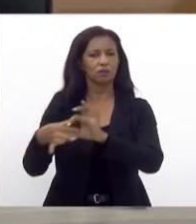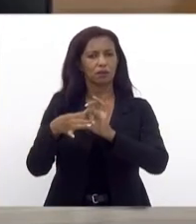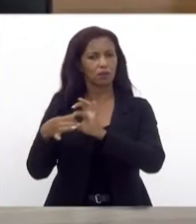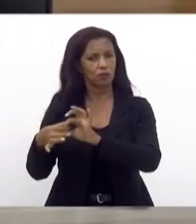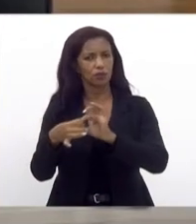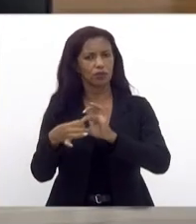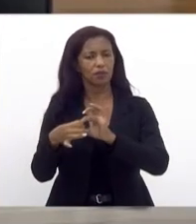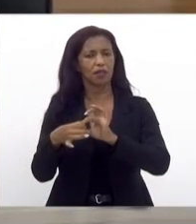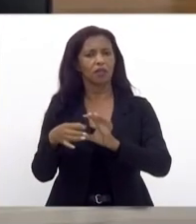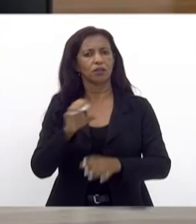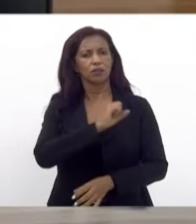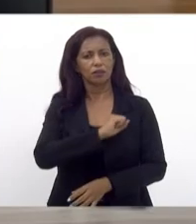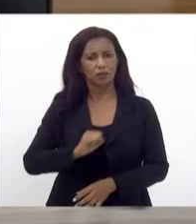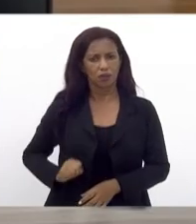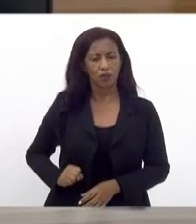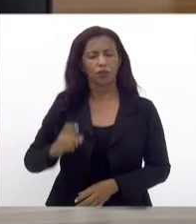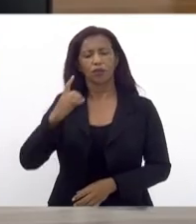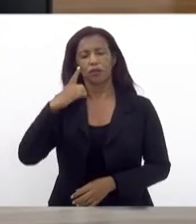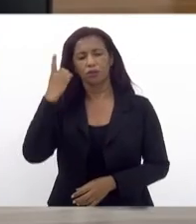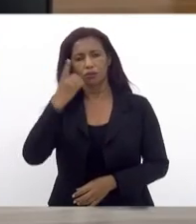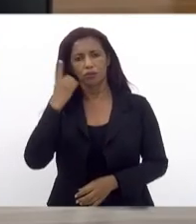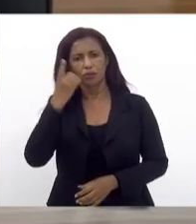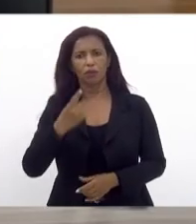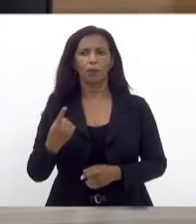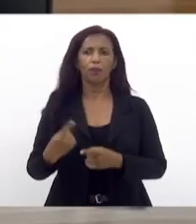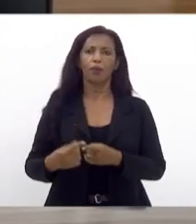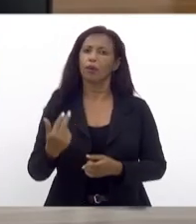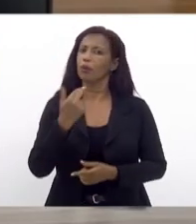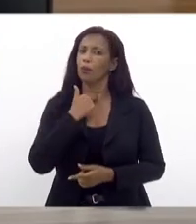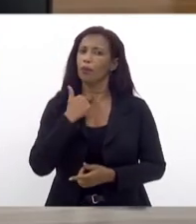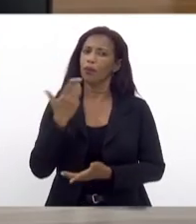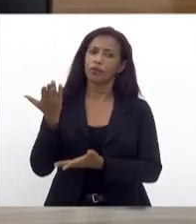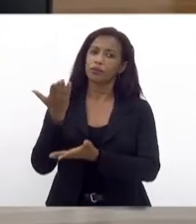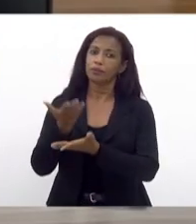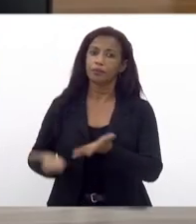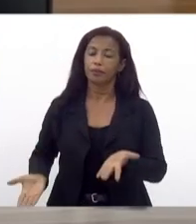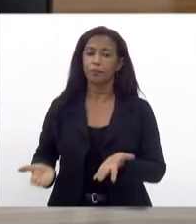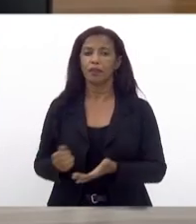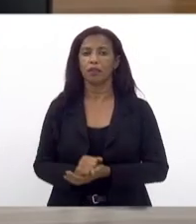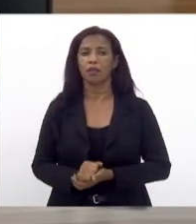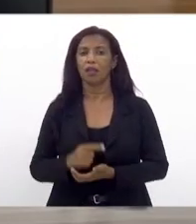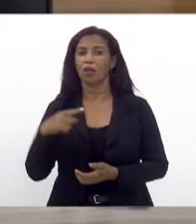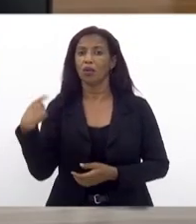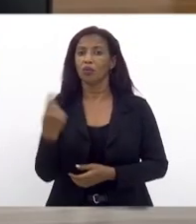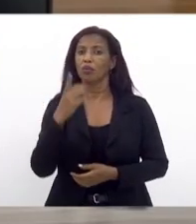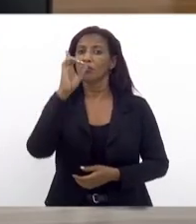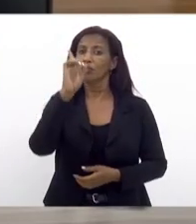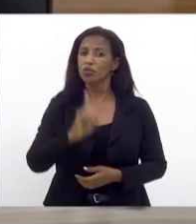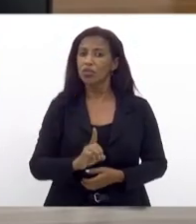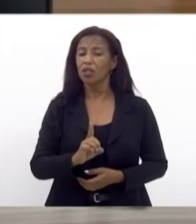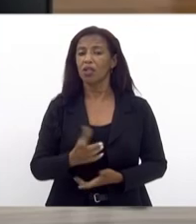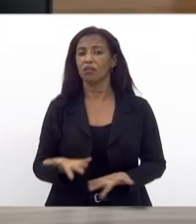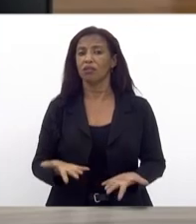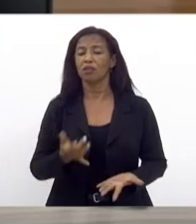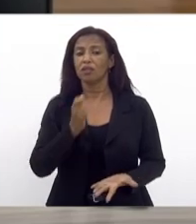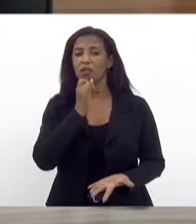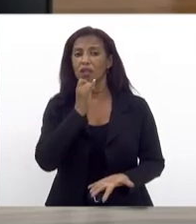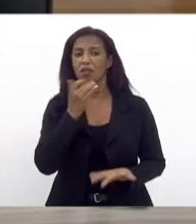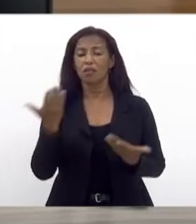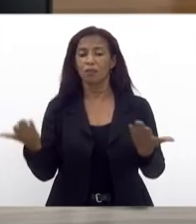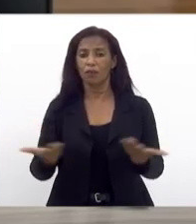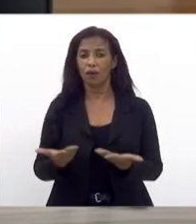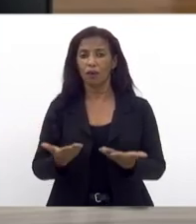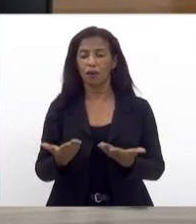da unidade dos deputados, porque a gente não pode ver perder o nosso direito. Dei o exemplo agora da questão da